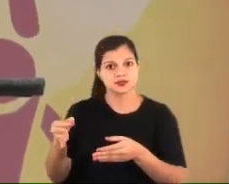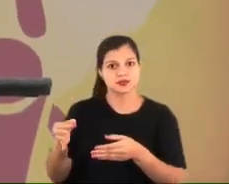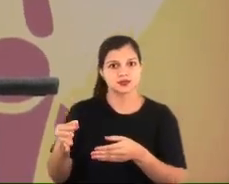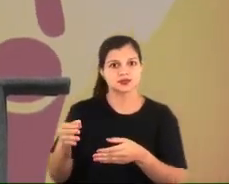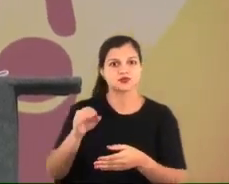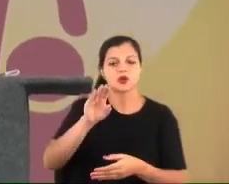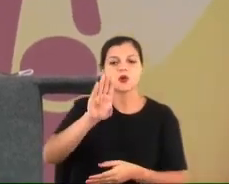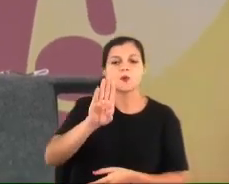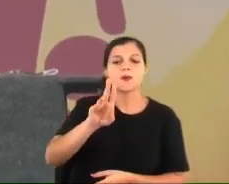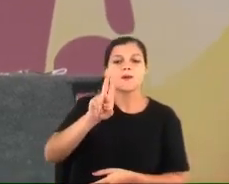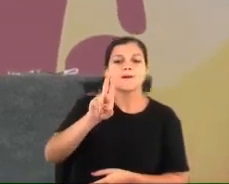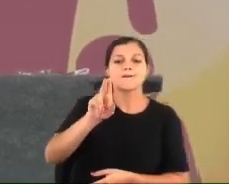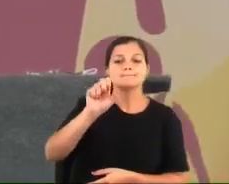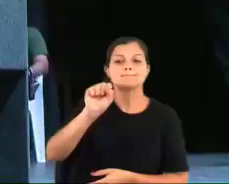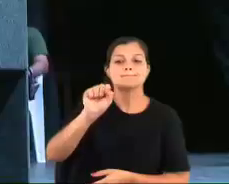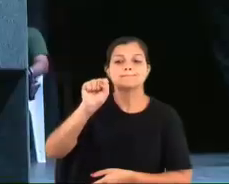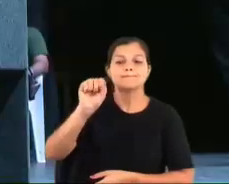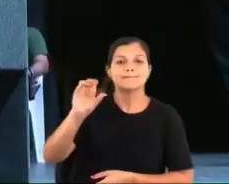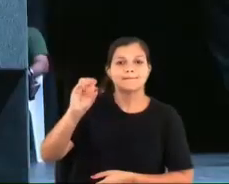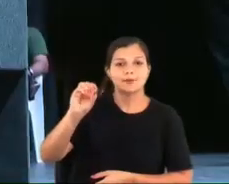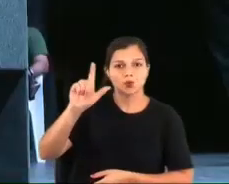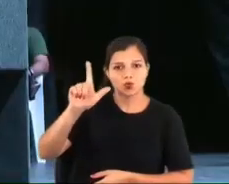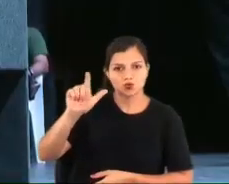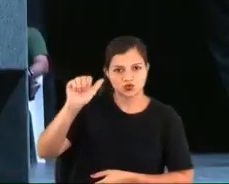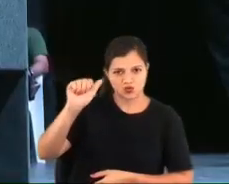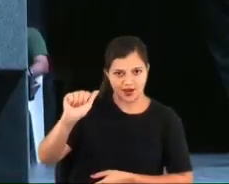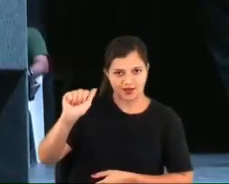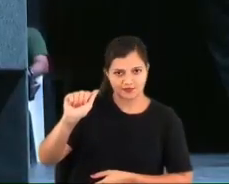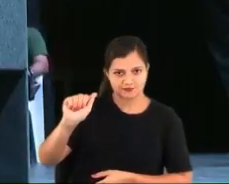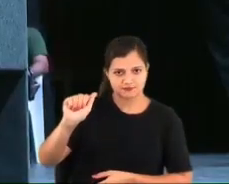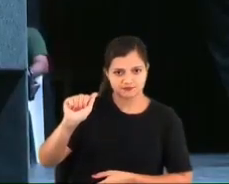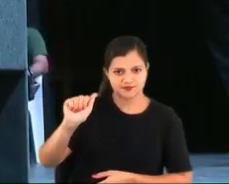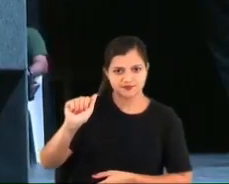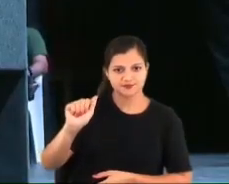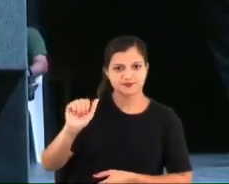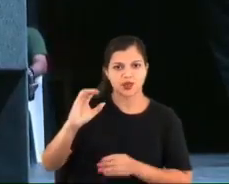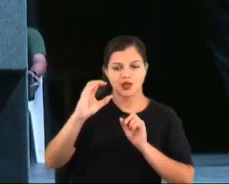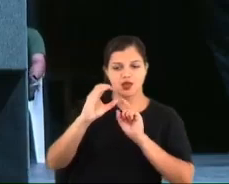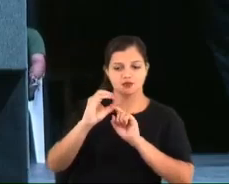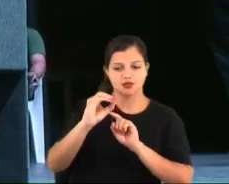nós usamos para navegação, para orientação. Você